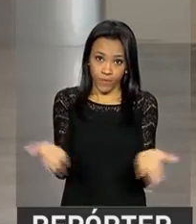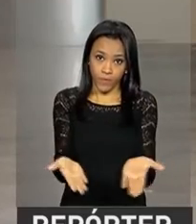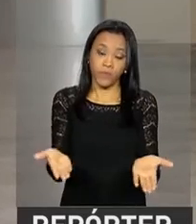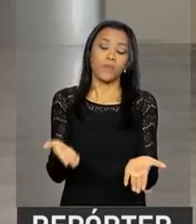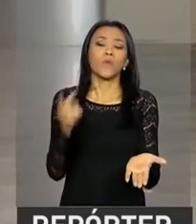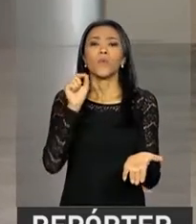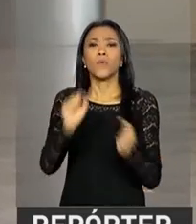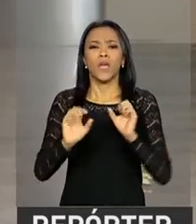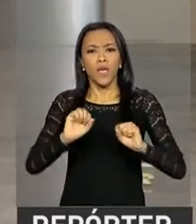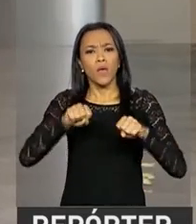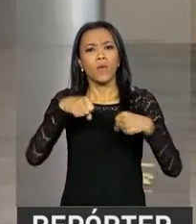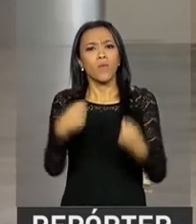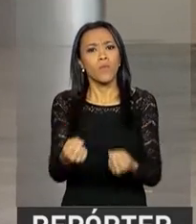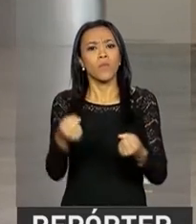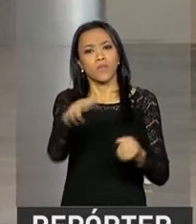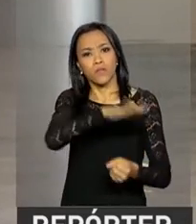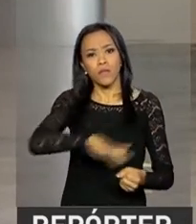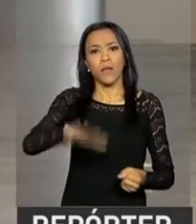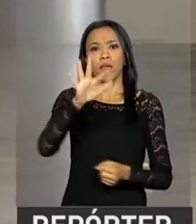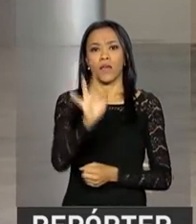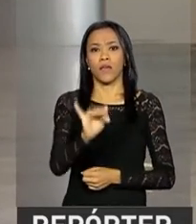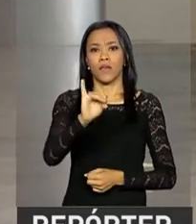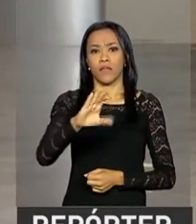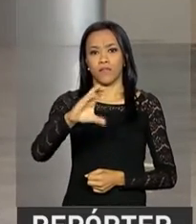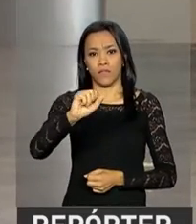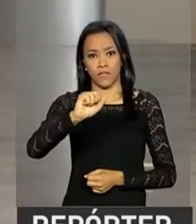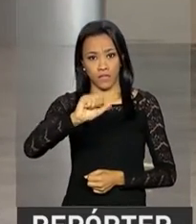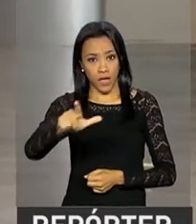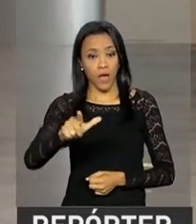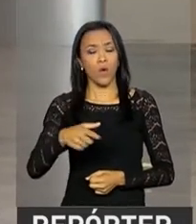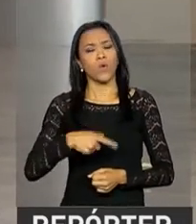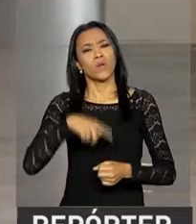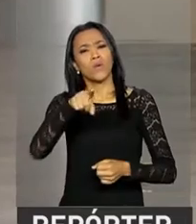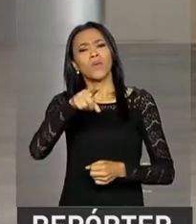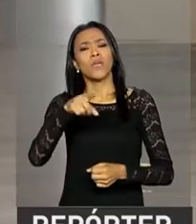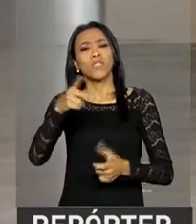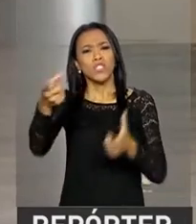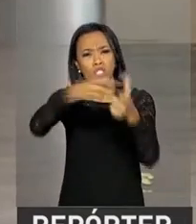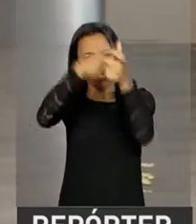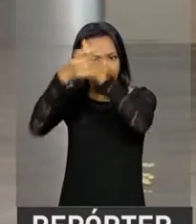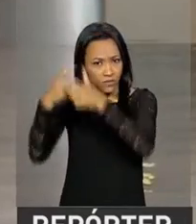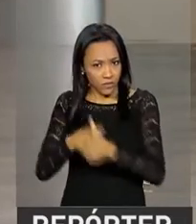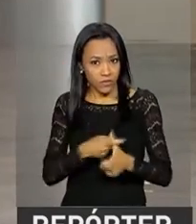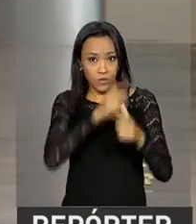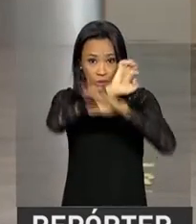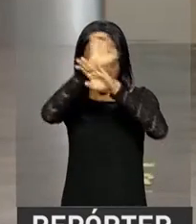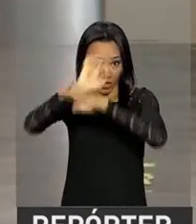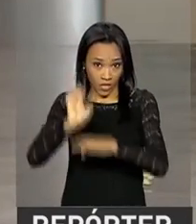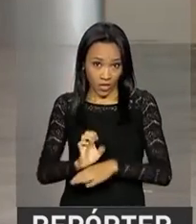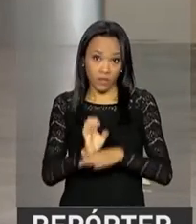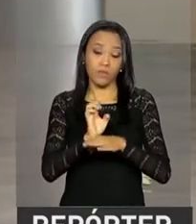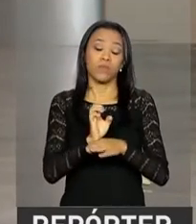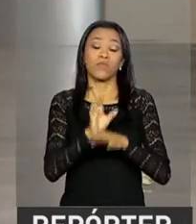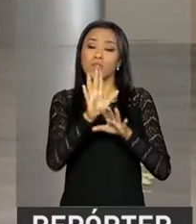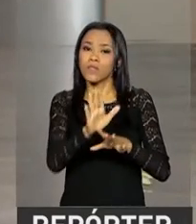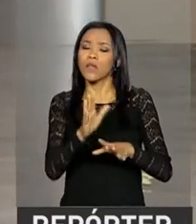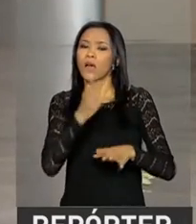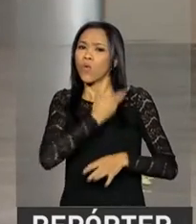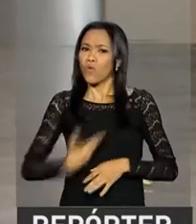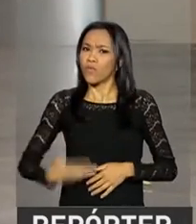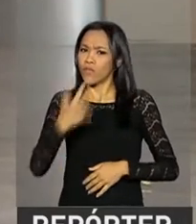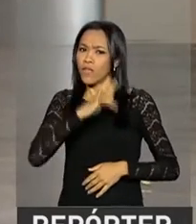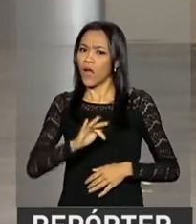fiscal do governo estabelece a suspensão do pagamento de dívidas dos estados com a união em troca da adoção de contrapartidas